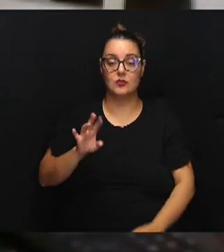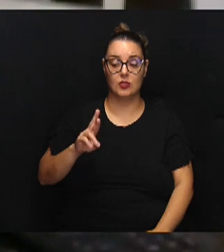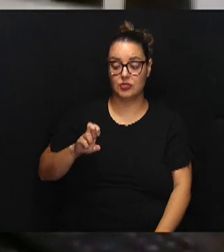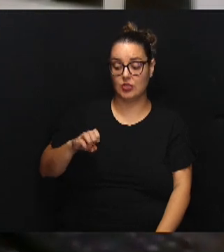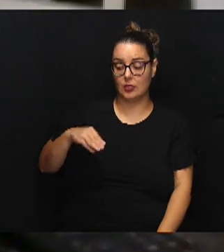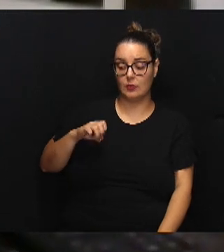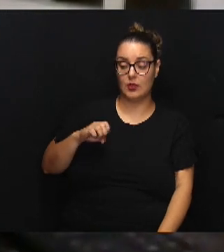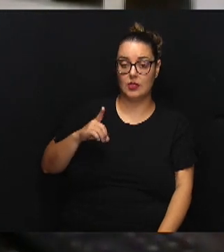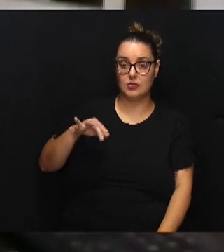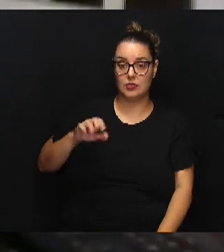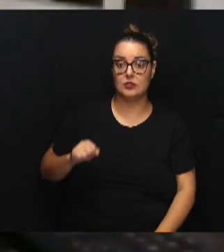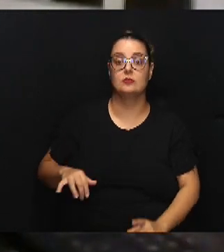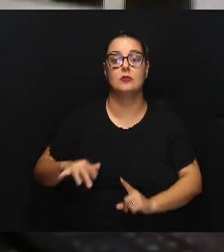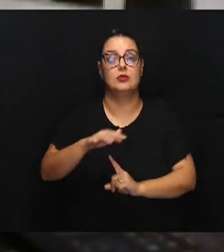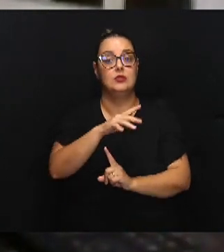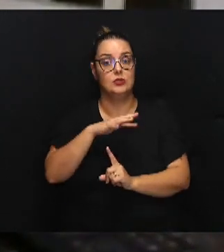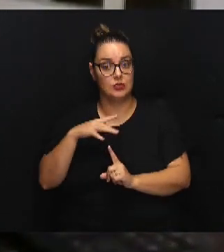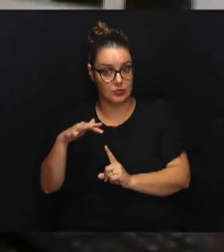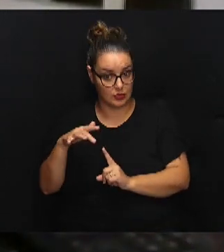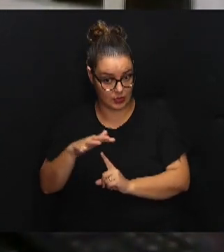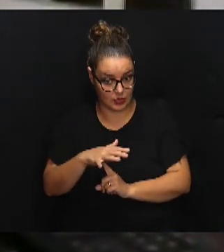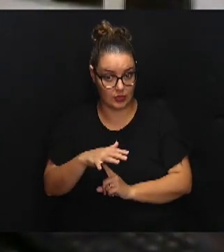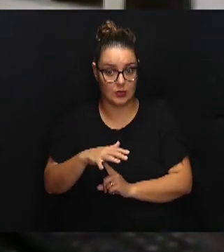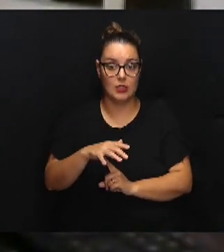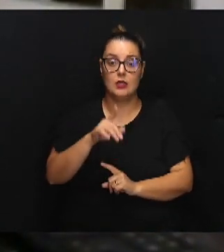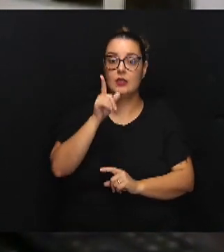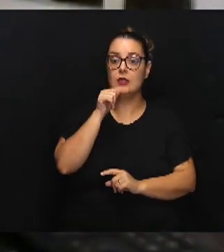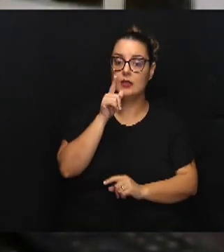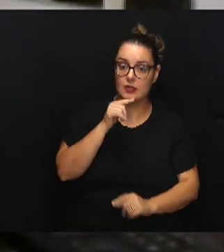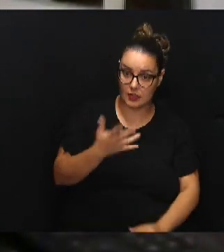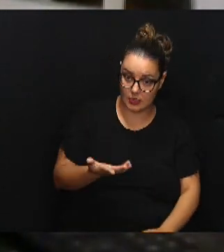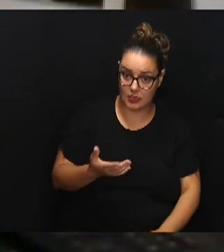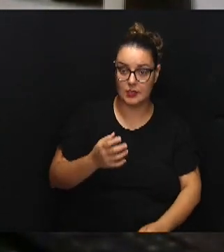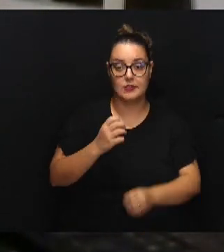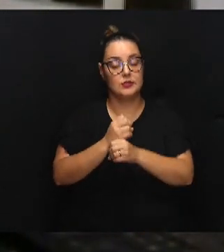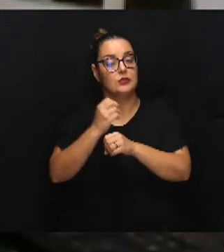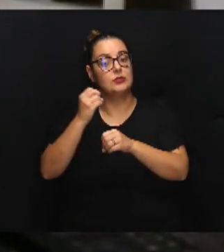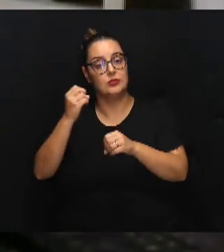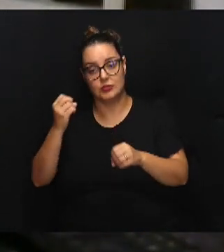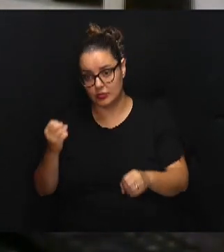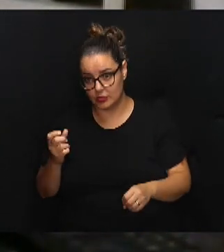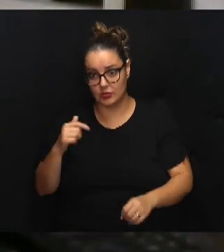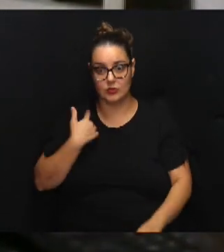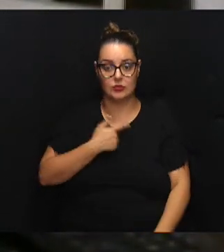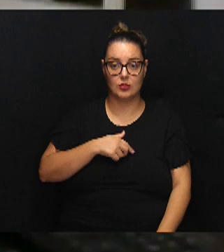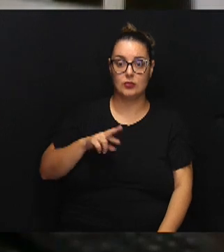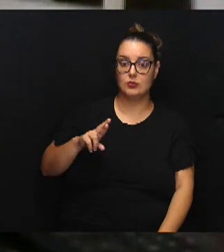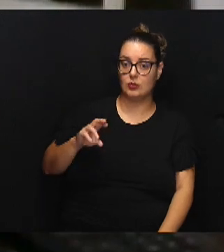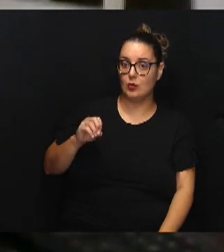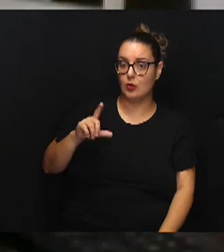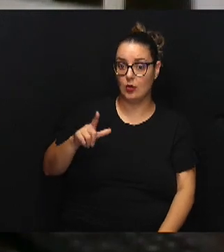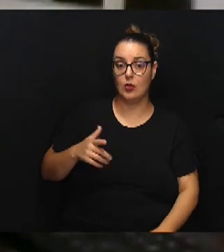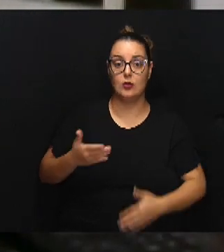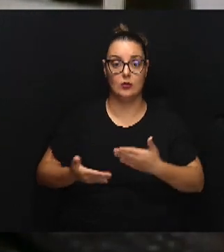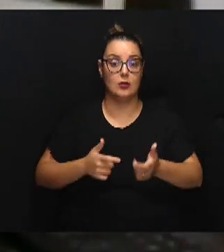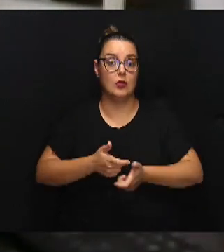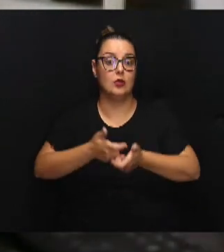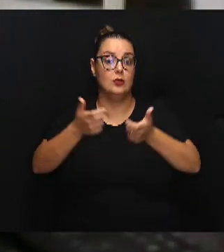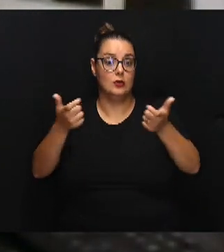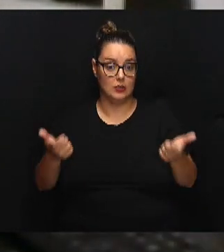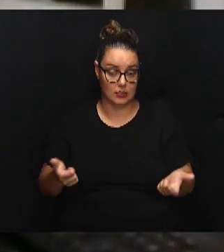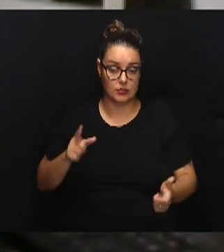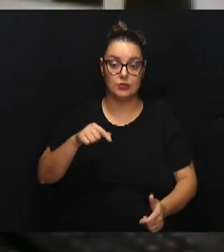uma empresa de meio ambiente, de água, de engenharia, né? Nosso rol de serviços é muito grande e essa é